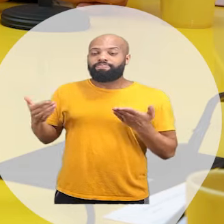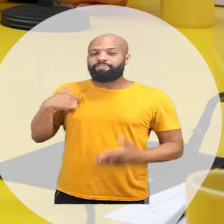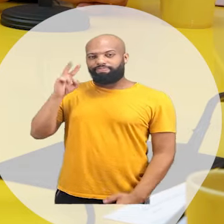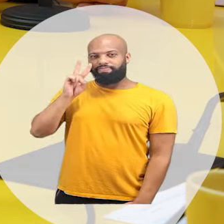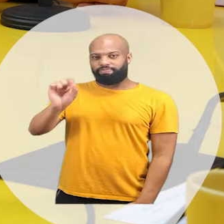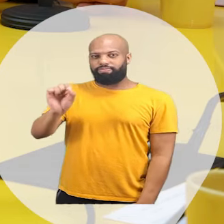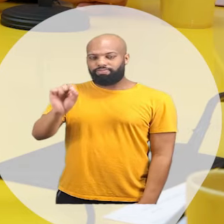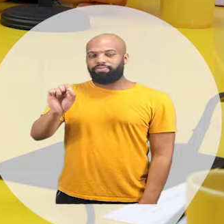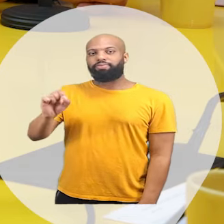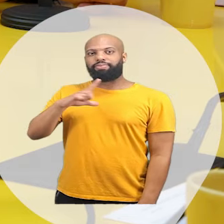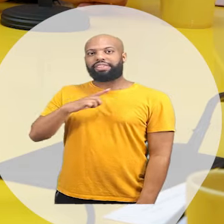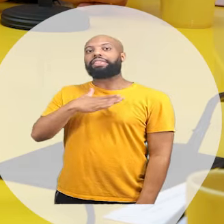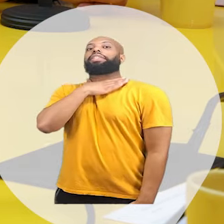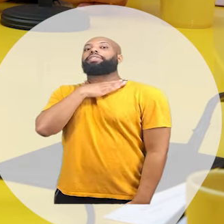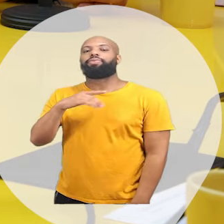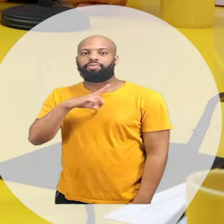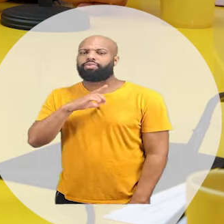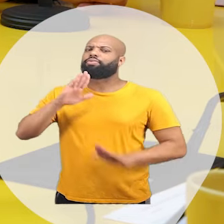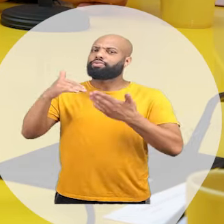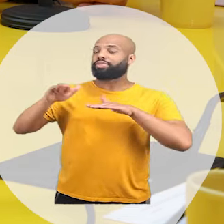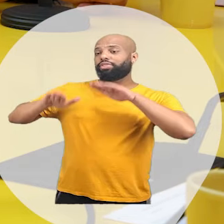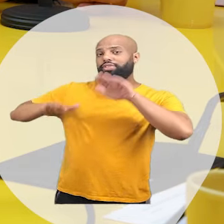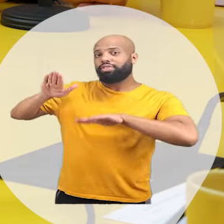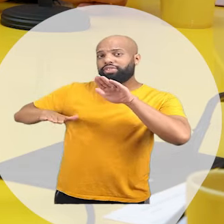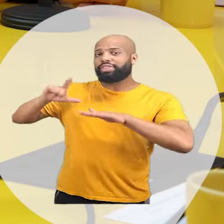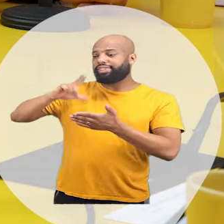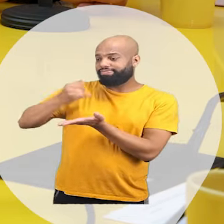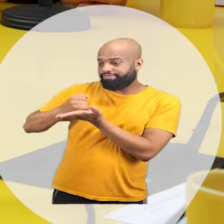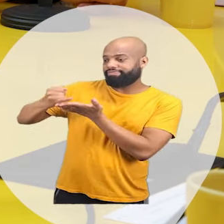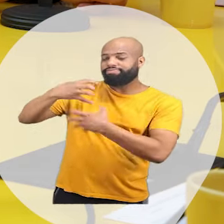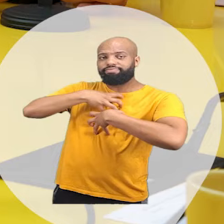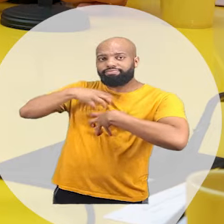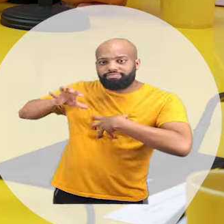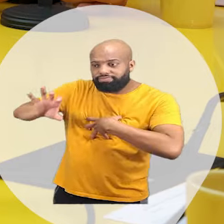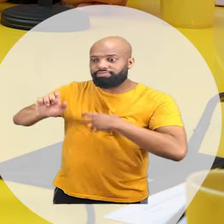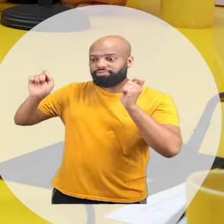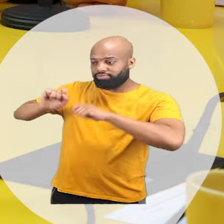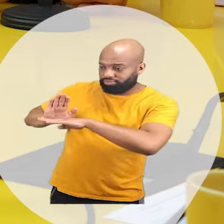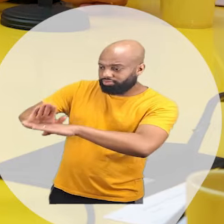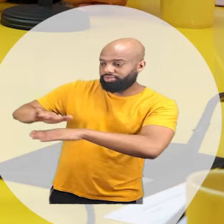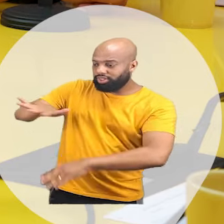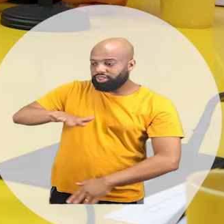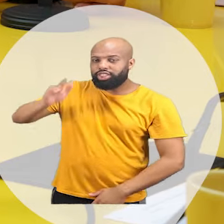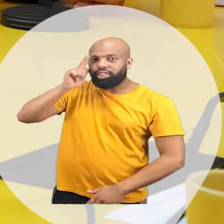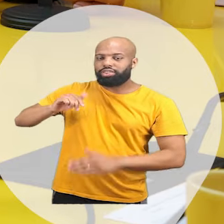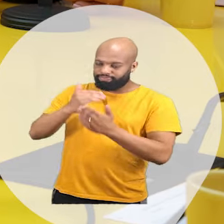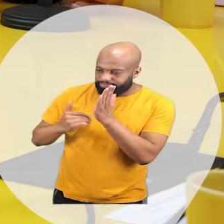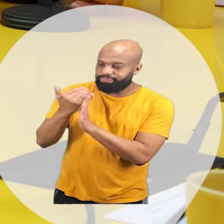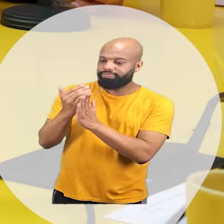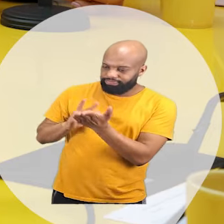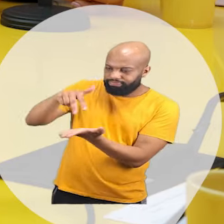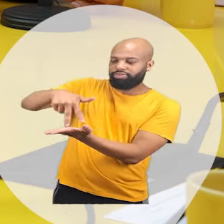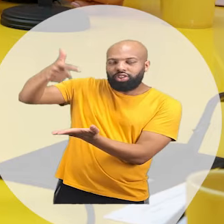agora o que eu vejo lá que tá pegando uma crise entendeu E talvez uma iniciativa dessa pudesse ajudar o setor a